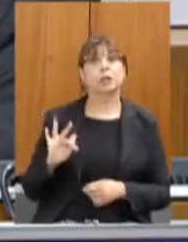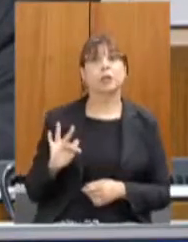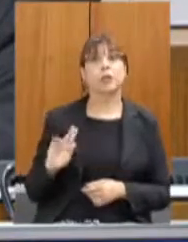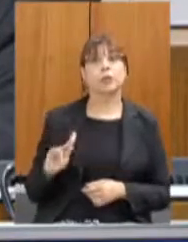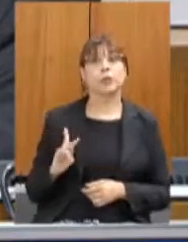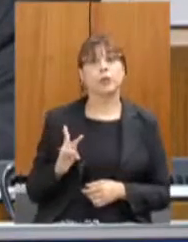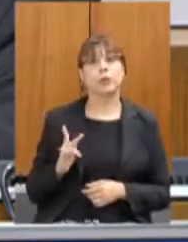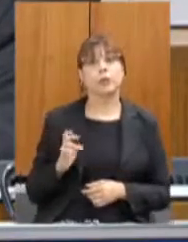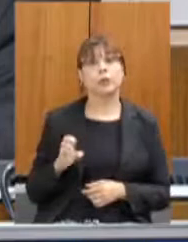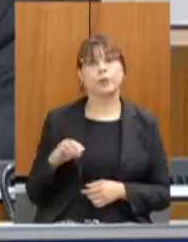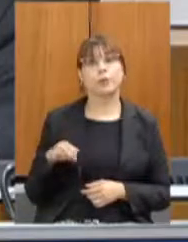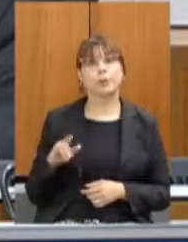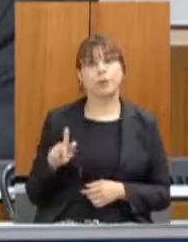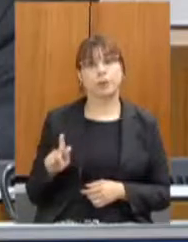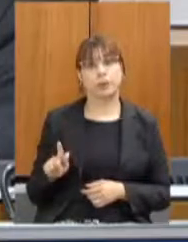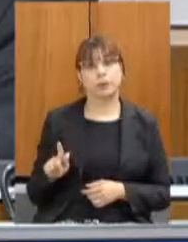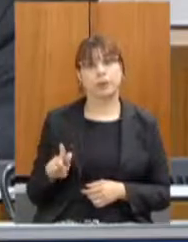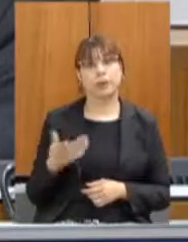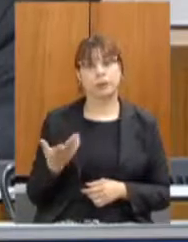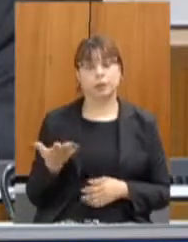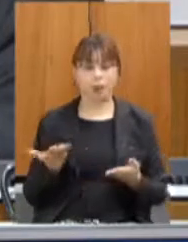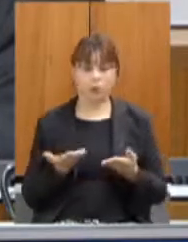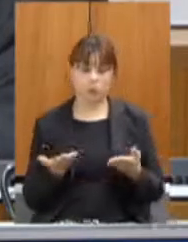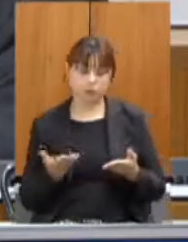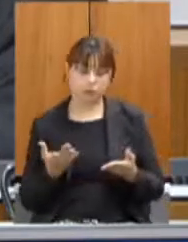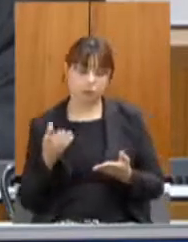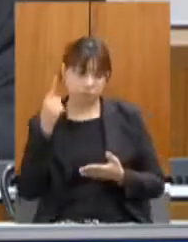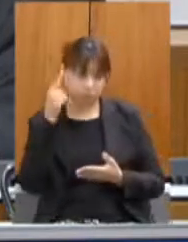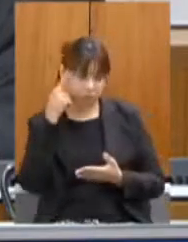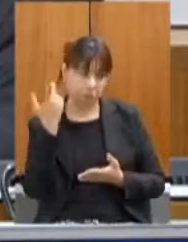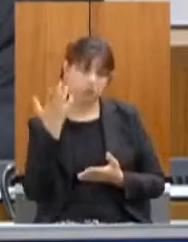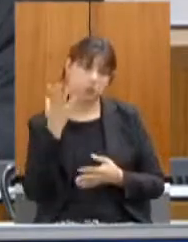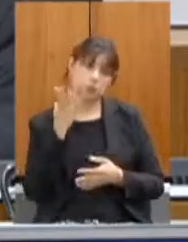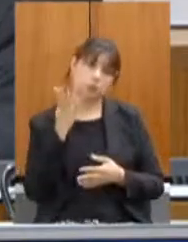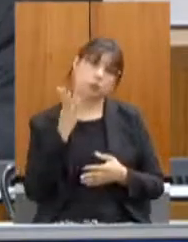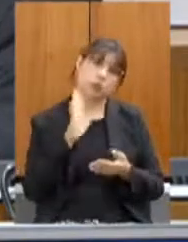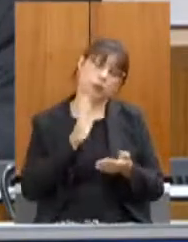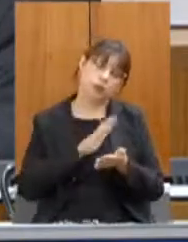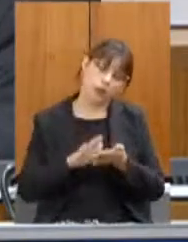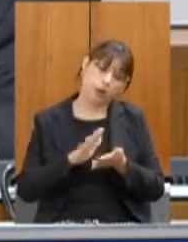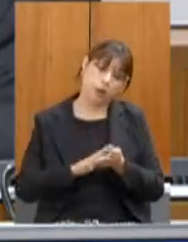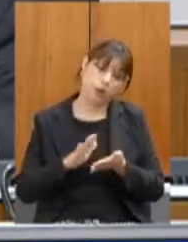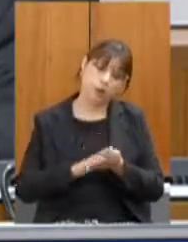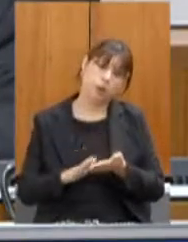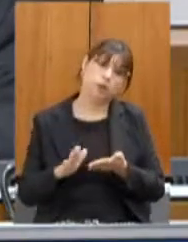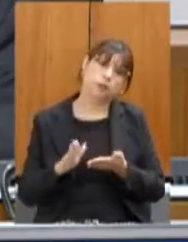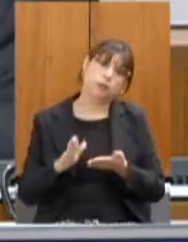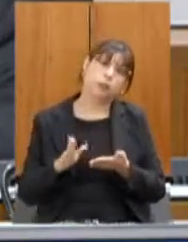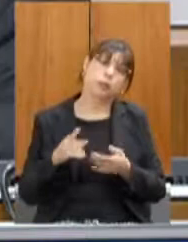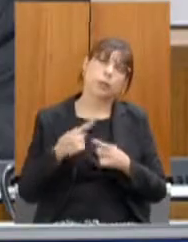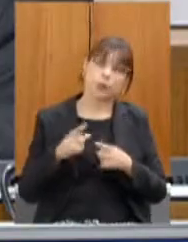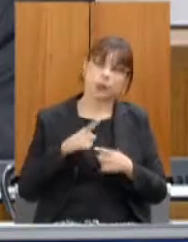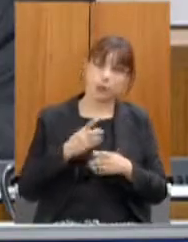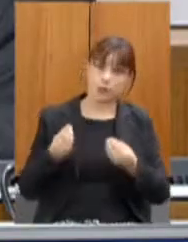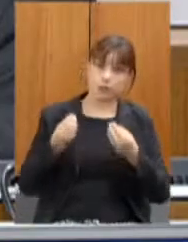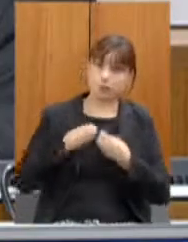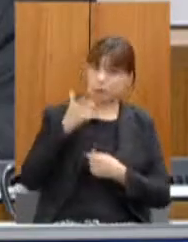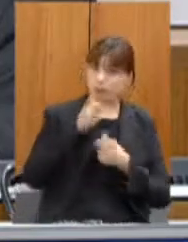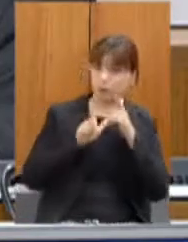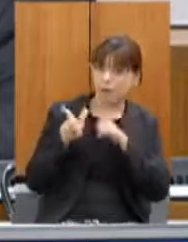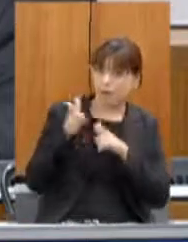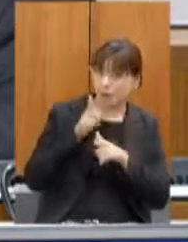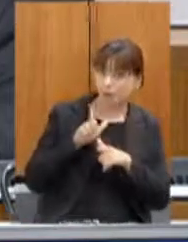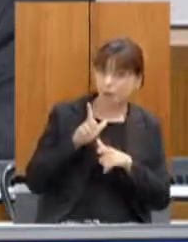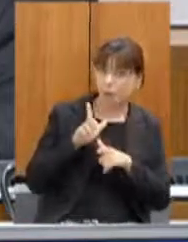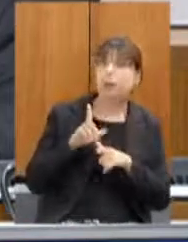aproveitamos e saindo Então na hora que a gente faz o custo e o e o retorno seja o que nós tivemos de doação vinculados ao nosso